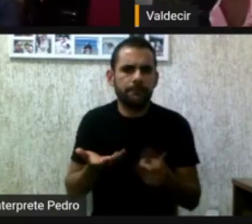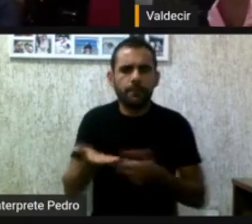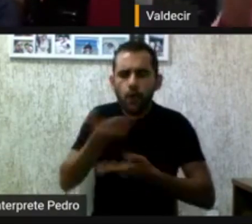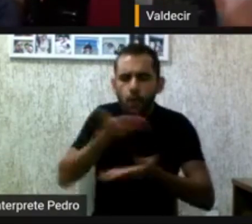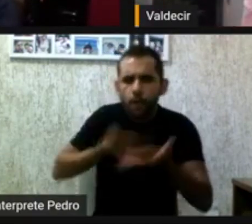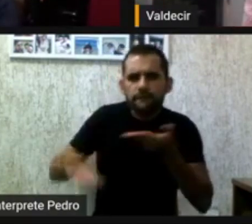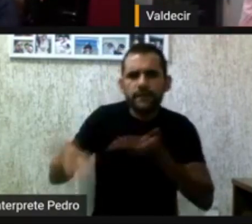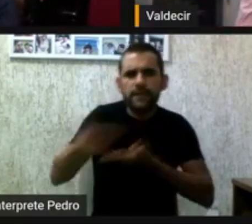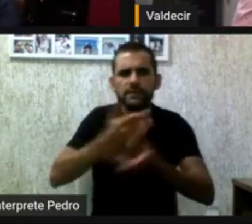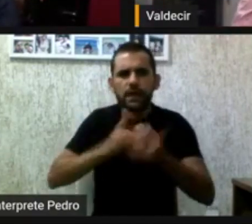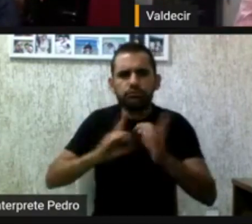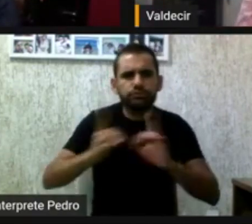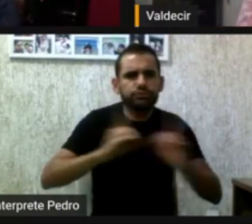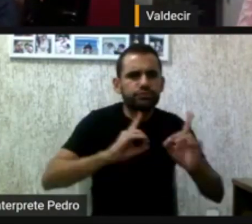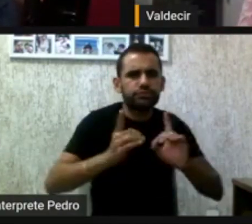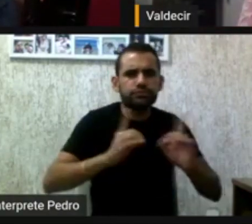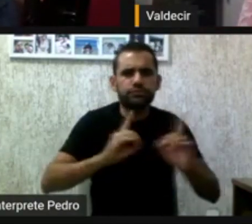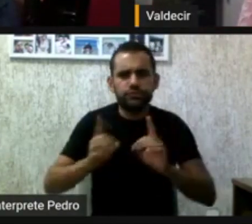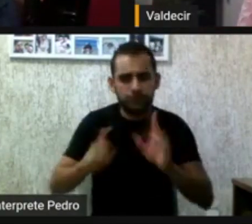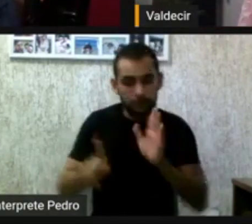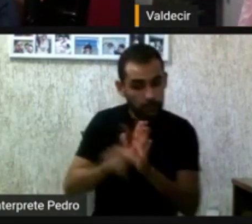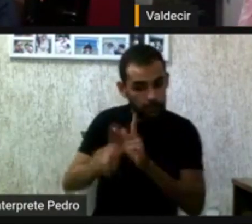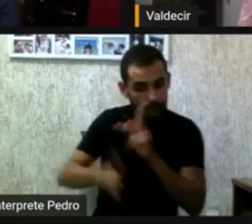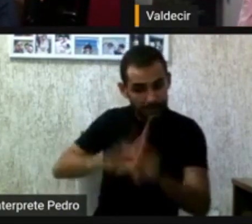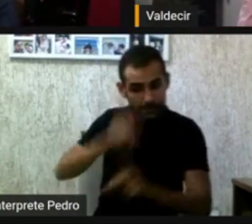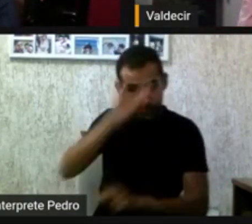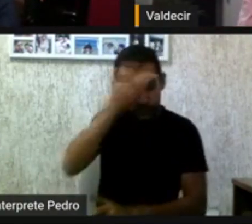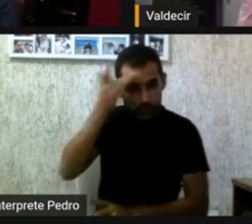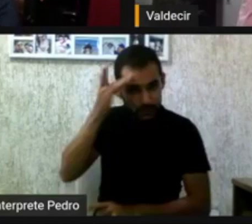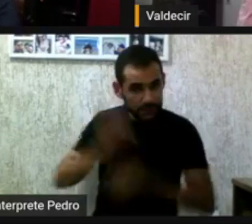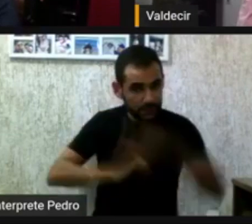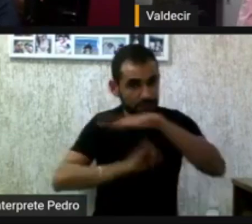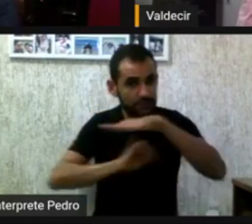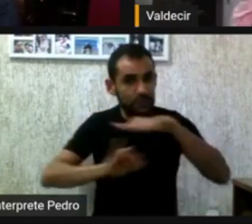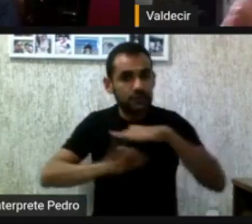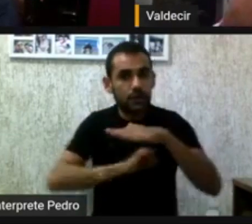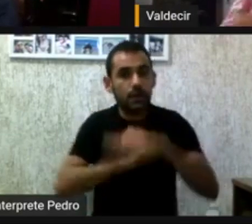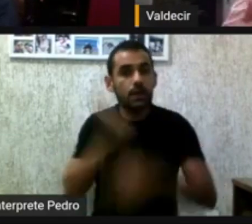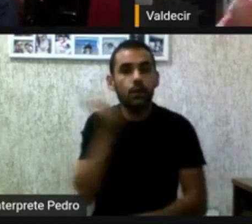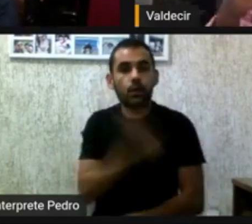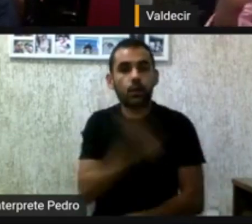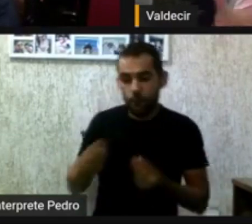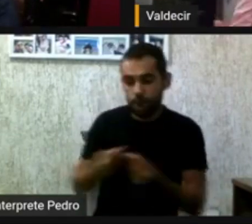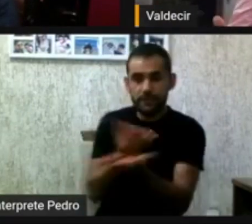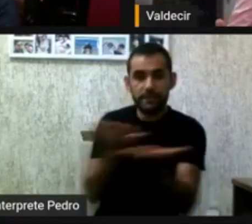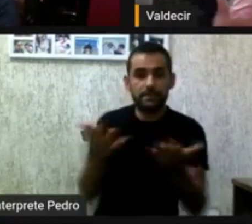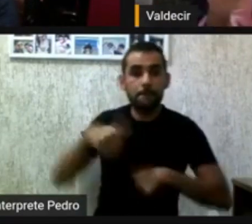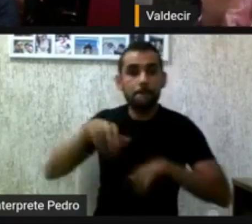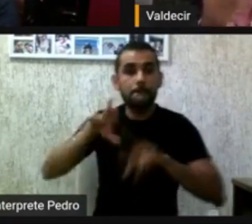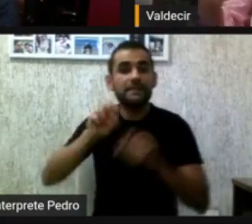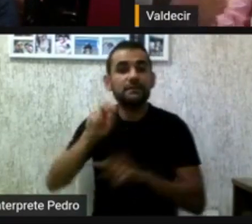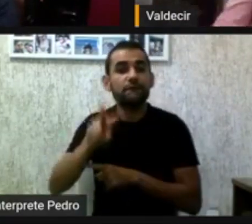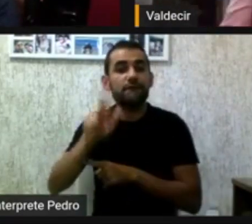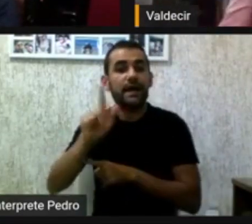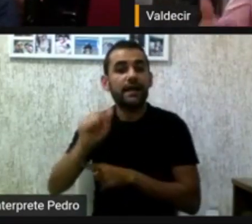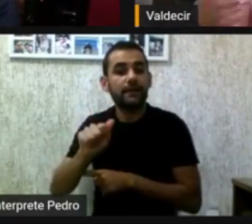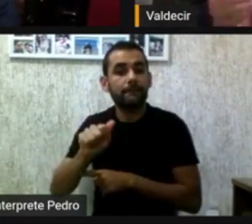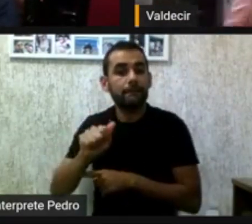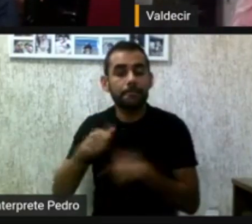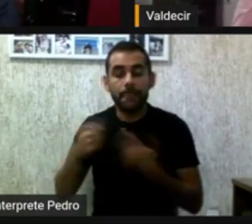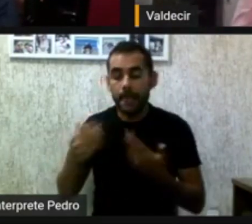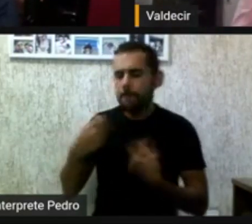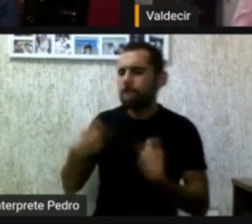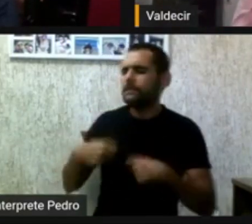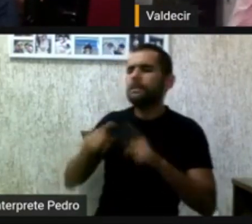conversar, dialogar com essas pessoas dessas instituições para poderem oferecer mais vagas? O que vocês precisam